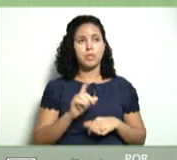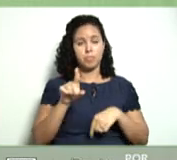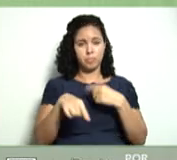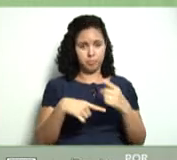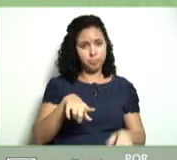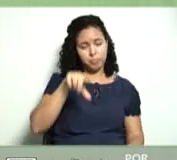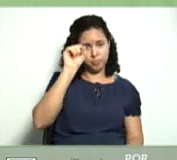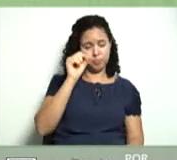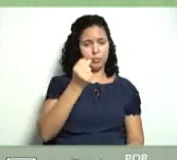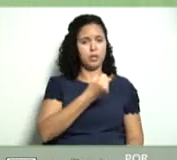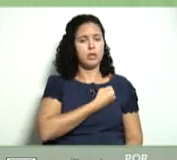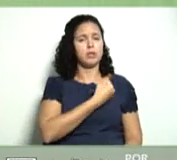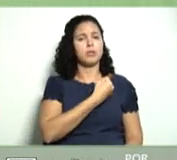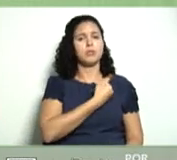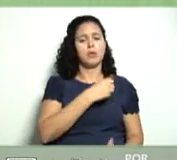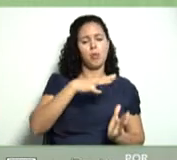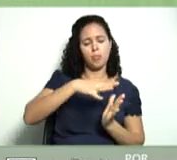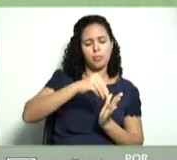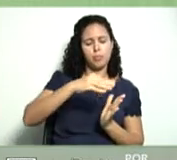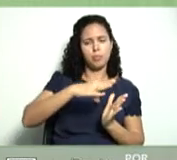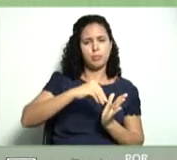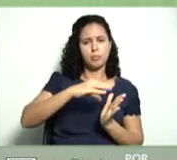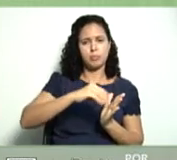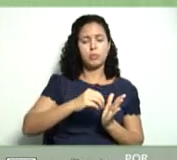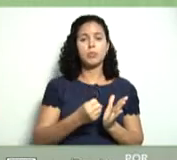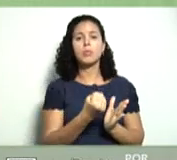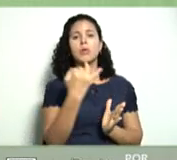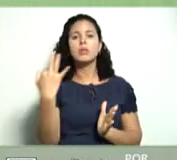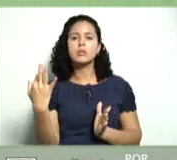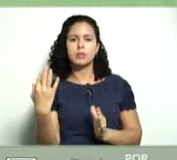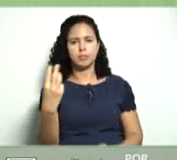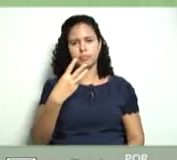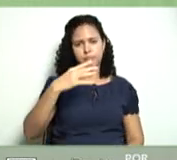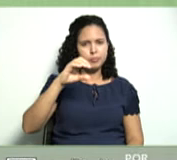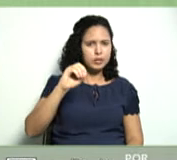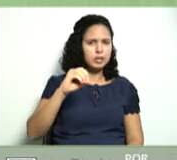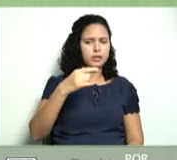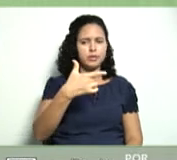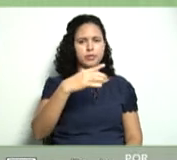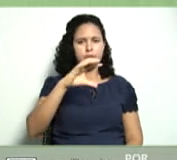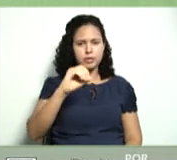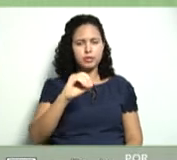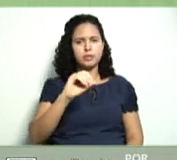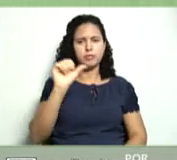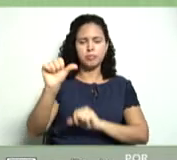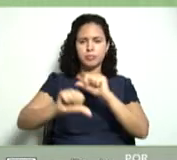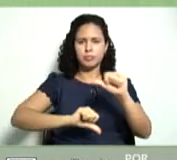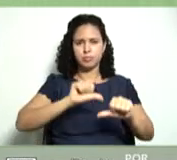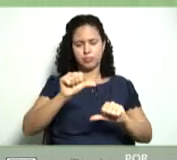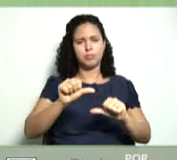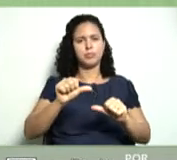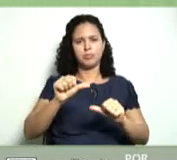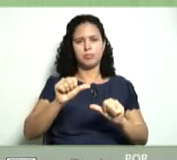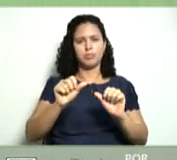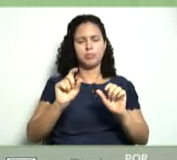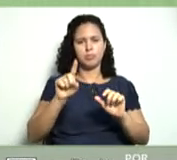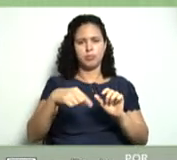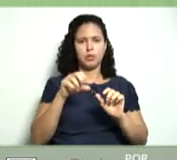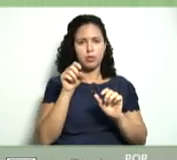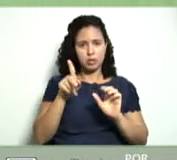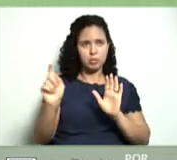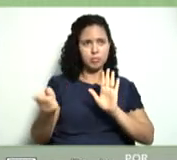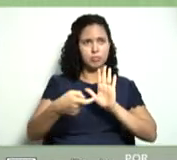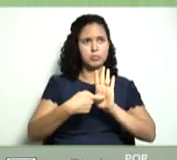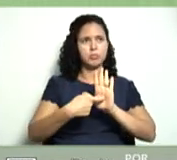quero 20 cópias 30 cópias é só alterar aqui e aí sim executar o comando de